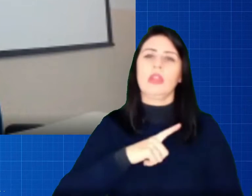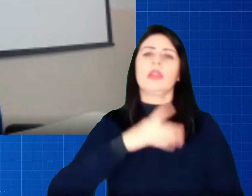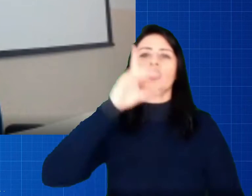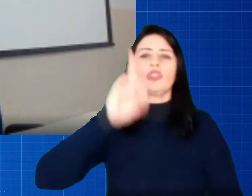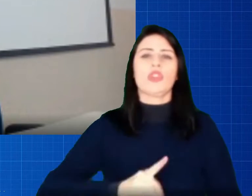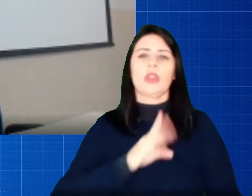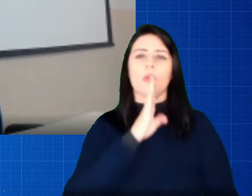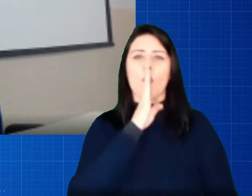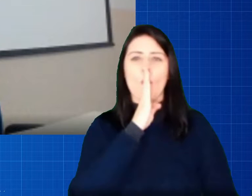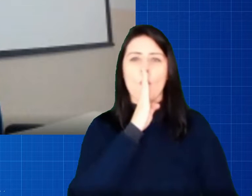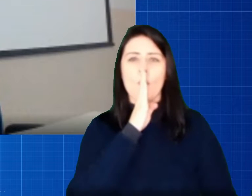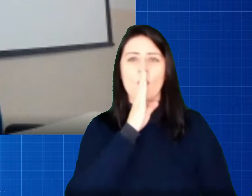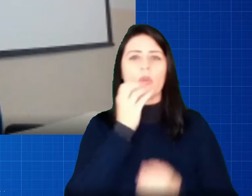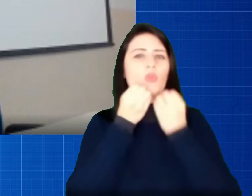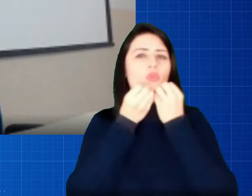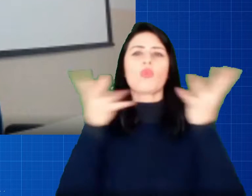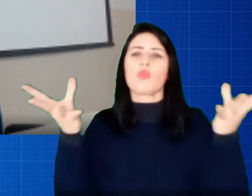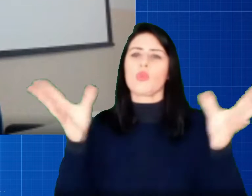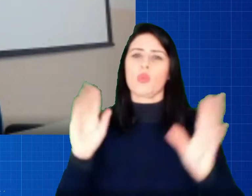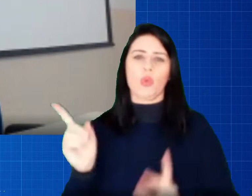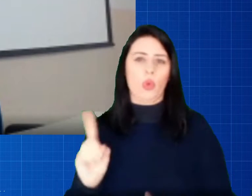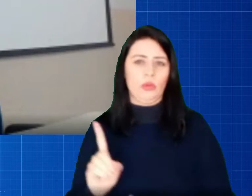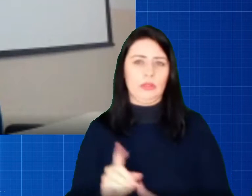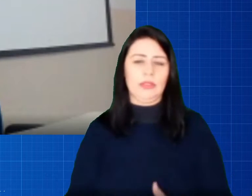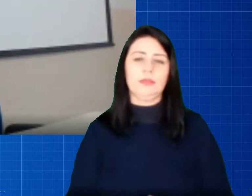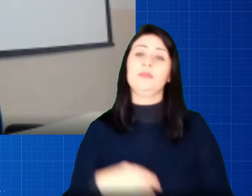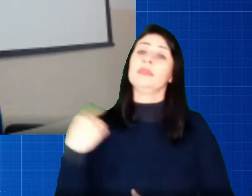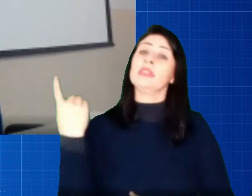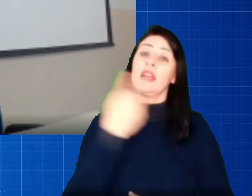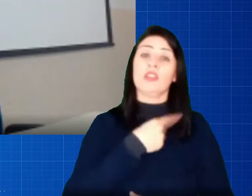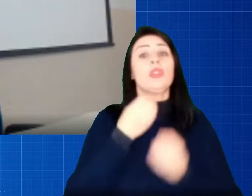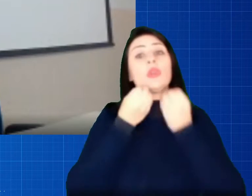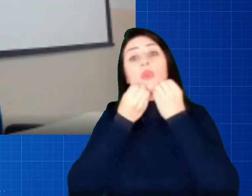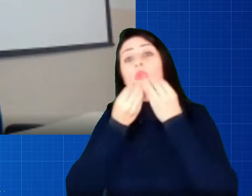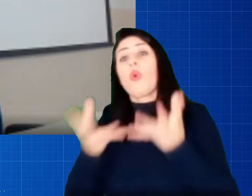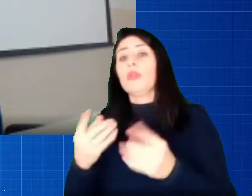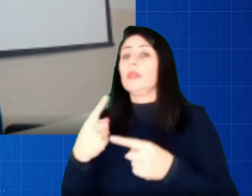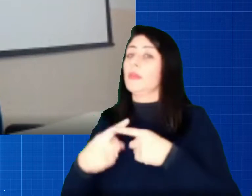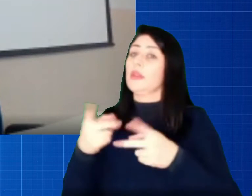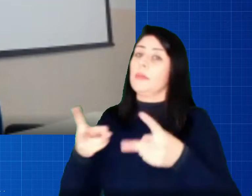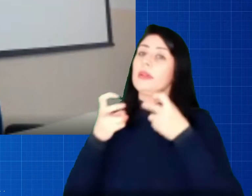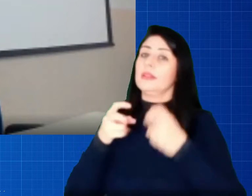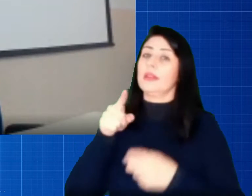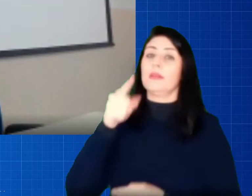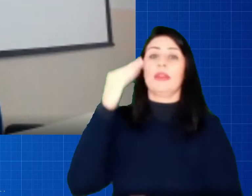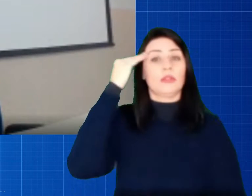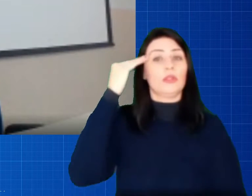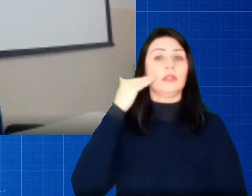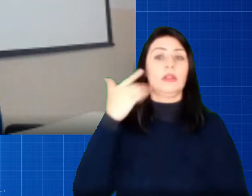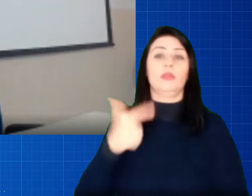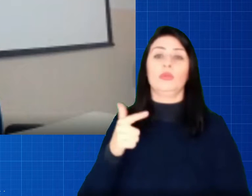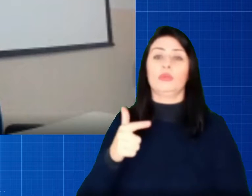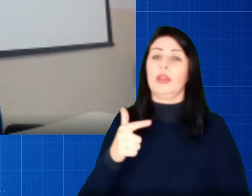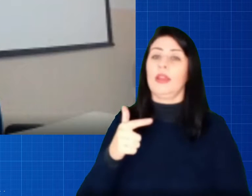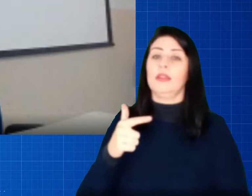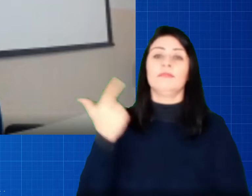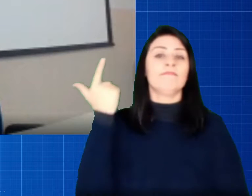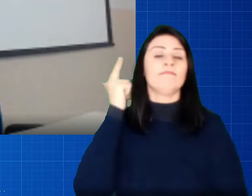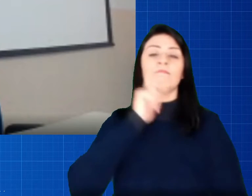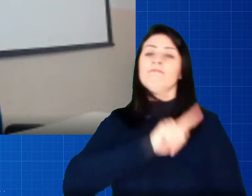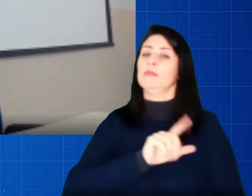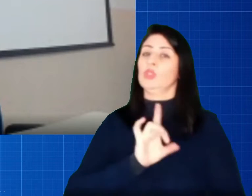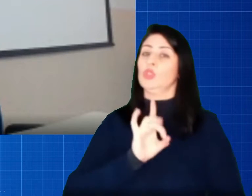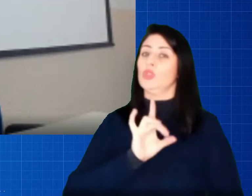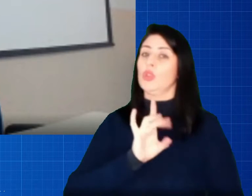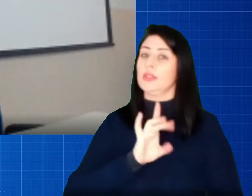direito ao sigilo. Tá? Então, a gente quebra sigilo quando a gente percebe que ele não vai dar conta. E isso é bem importante, principalmente